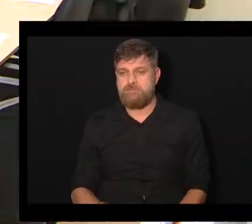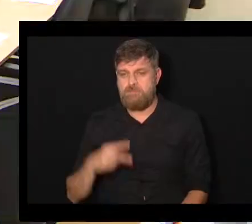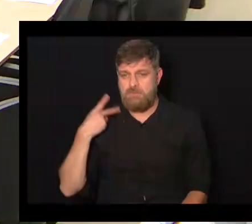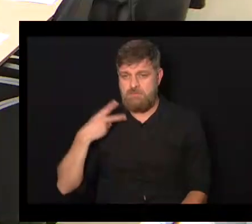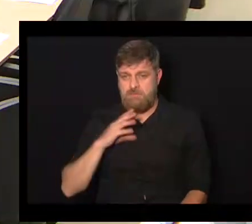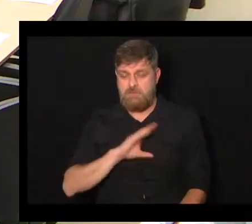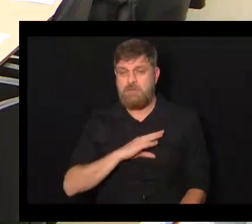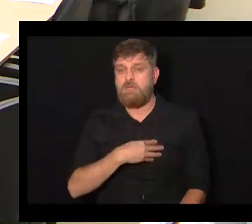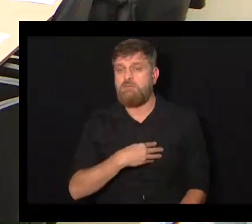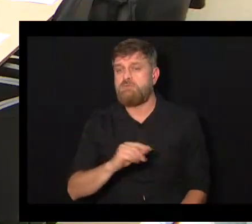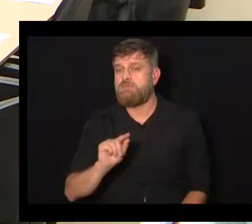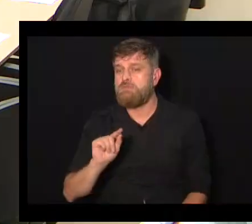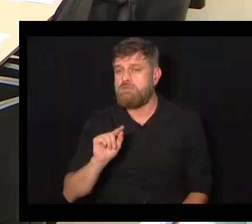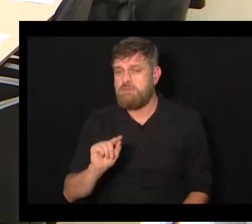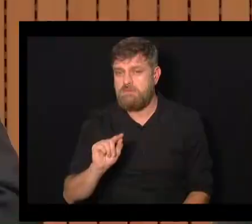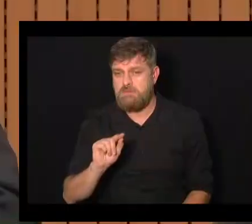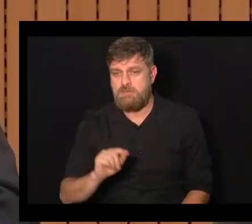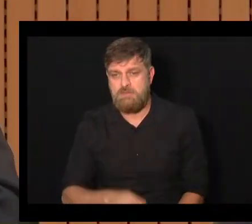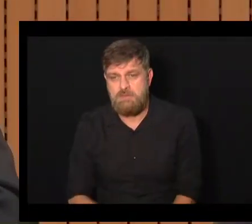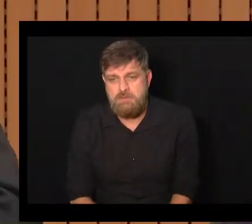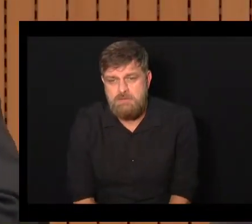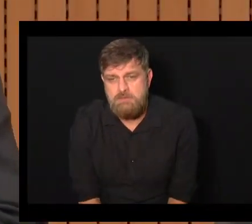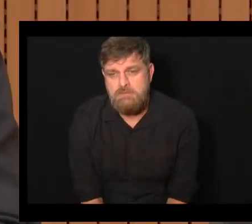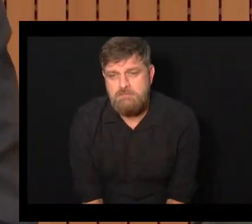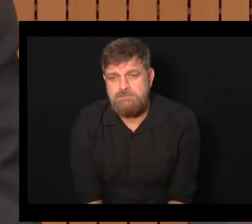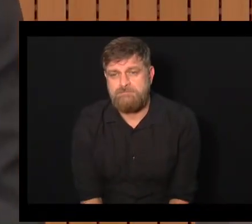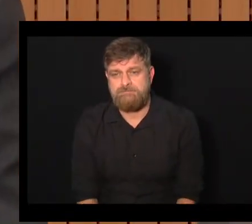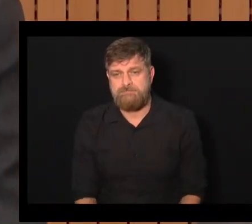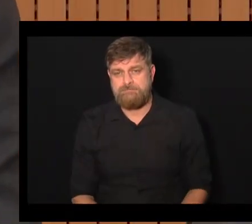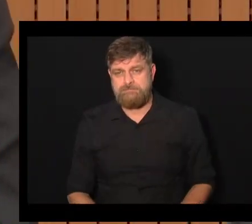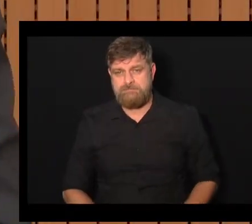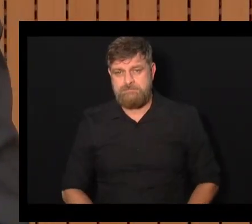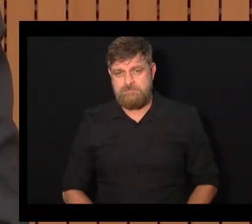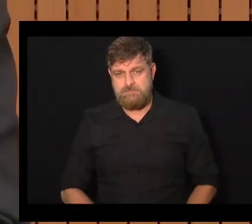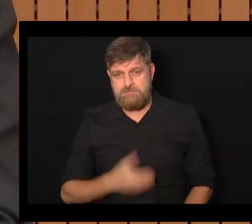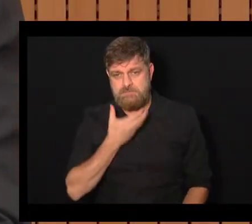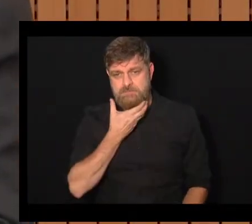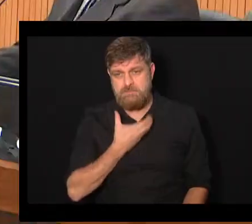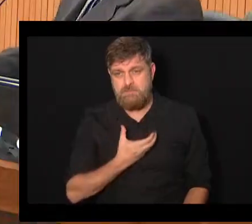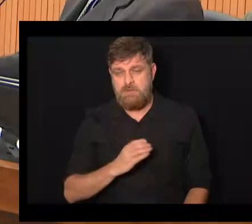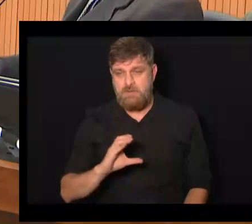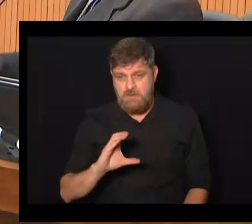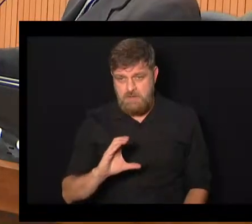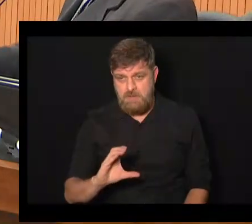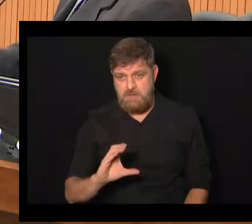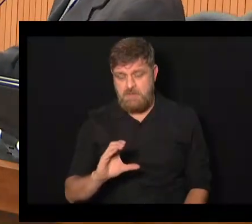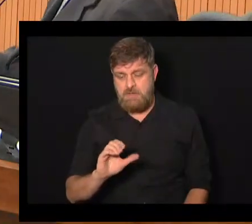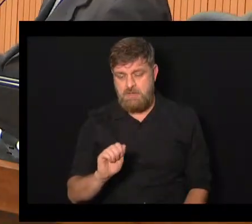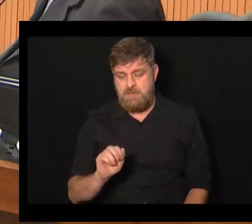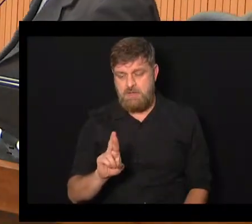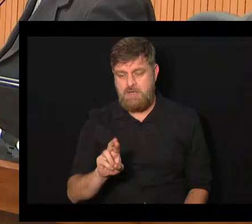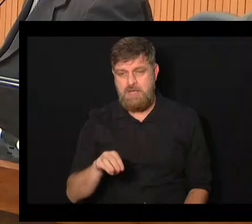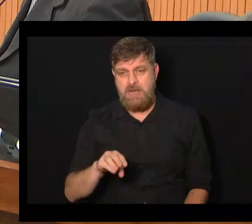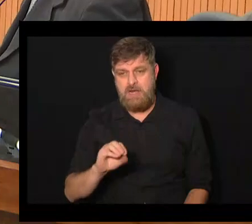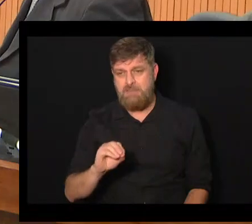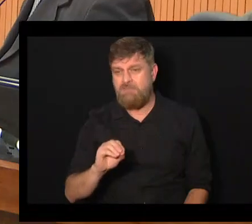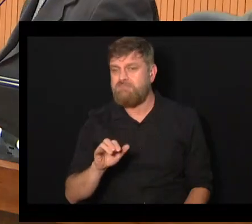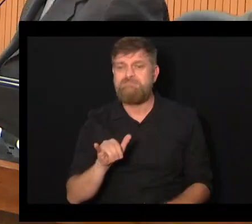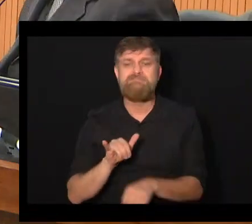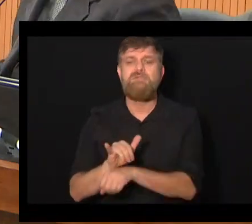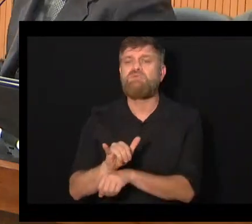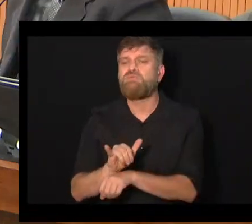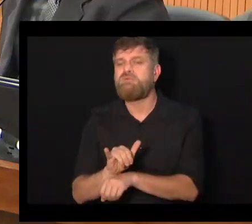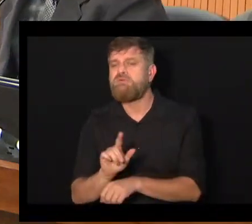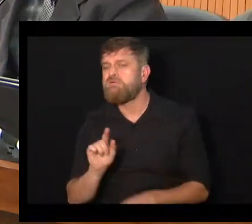Filho, próximo vereador inscrito. Próximo vereador inscrito, o senhor presente, é o vereador, o senhor Carmo Luiz. Vereador Carmo Luiz não está presente.